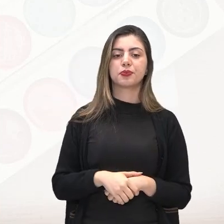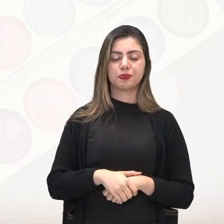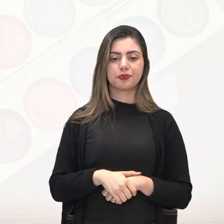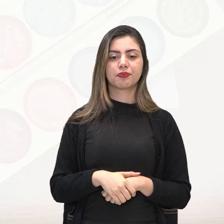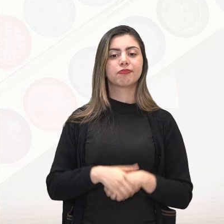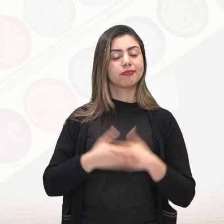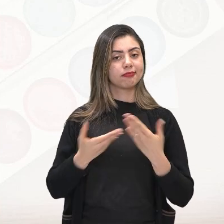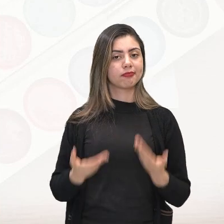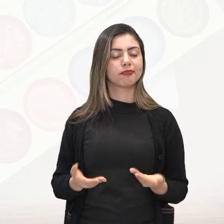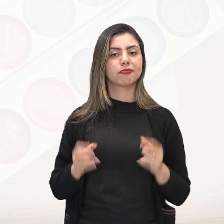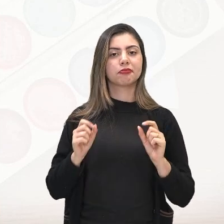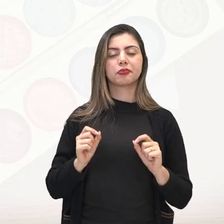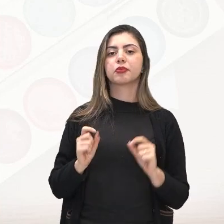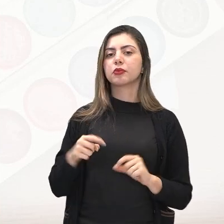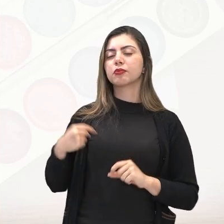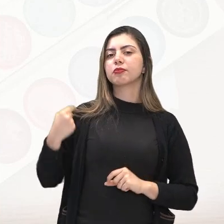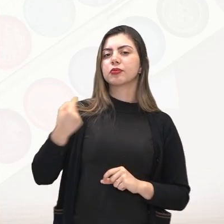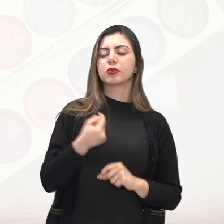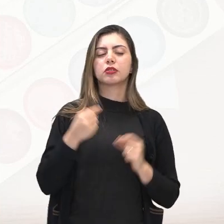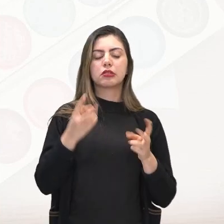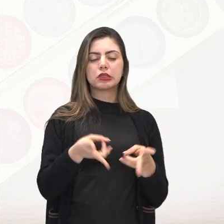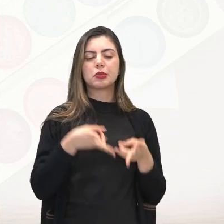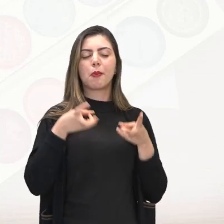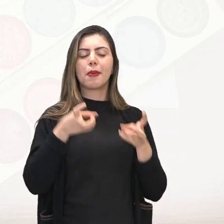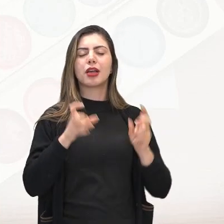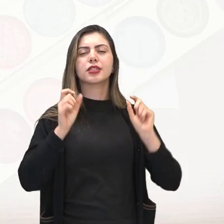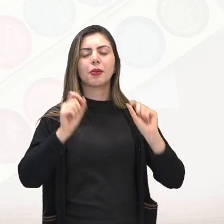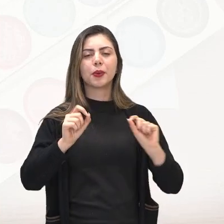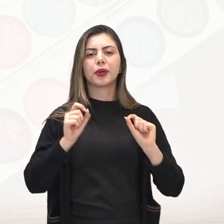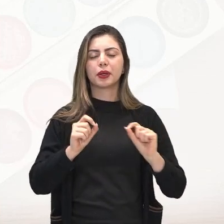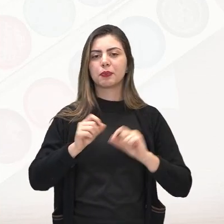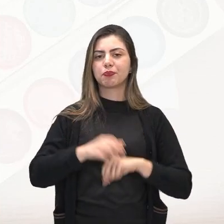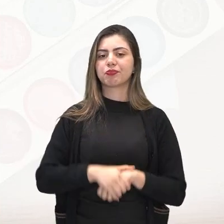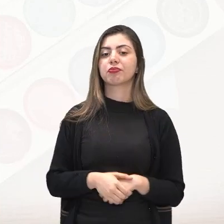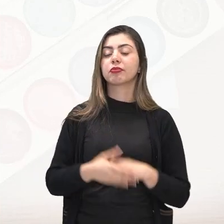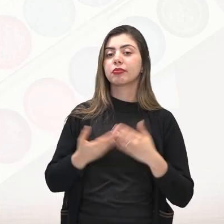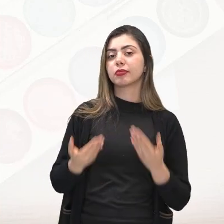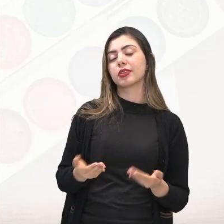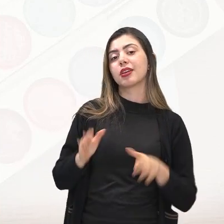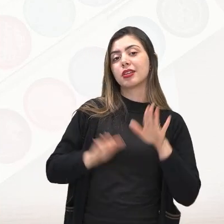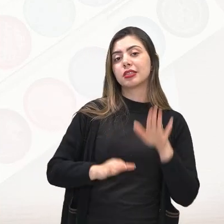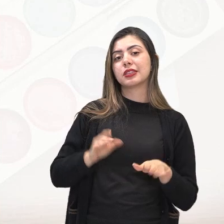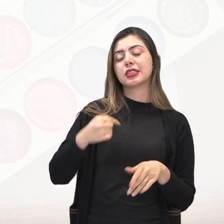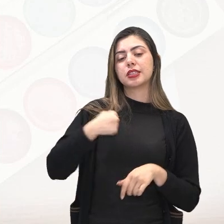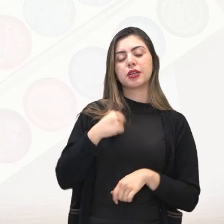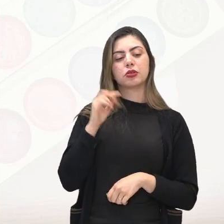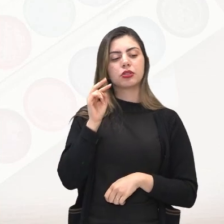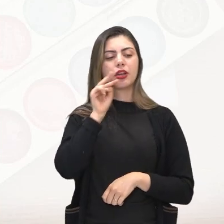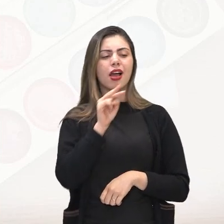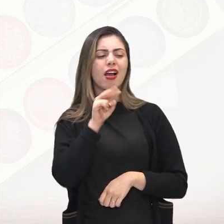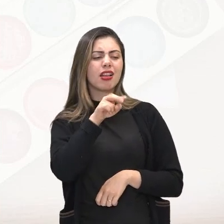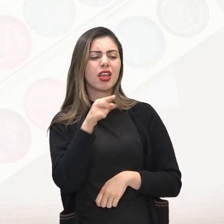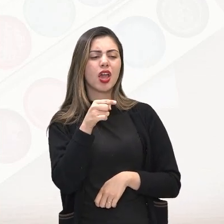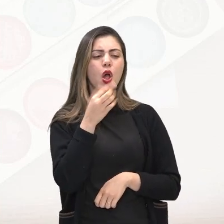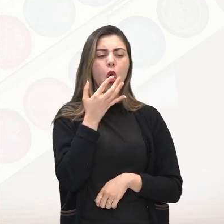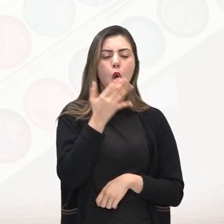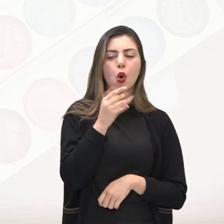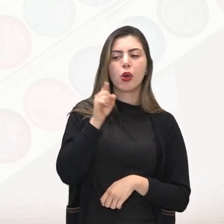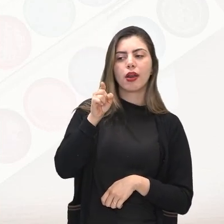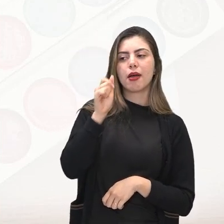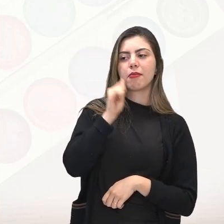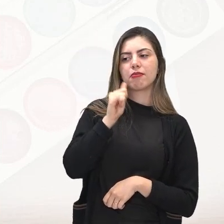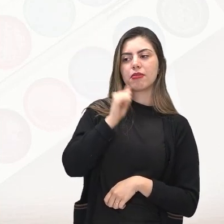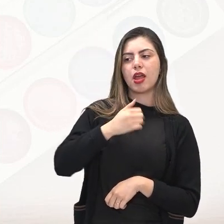a partir do momento em que nós percebemos que eu nem sempre vou gostar da cor que a minha colega